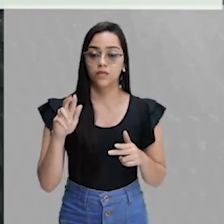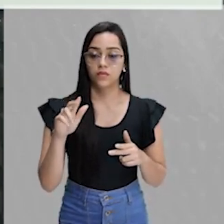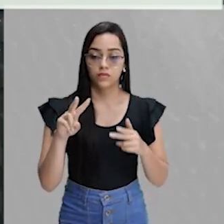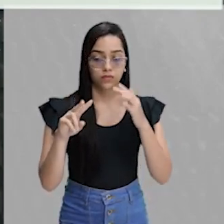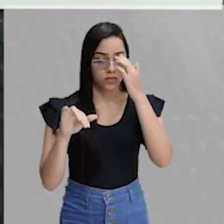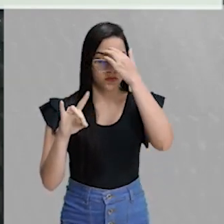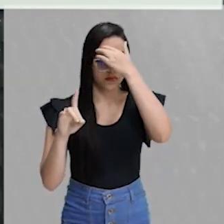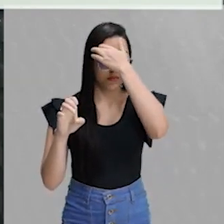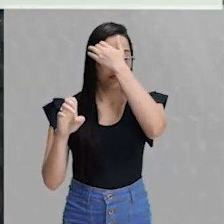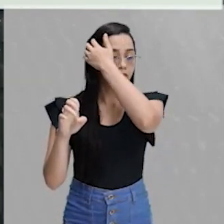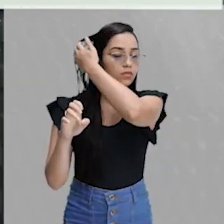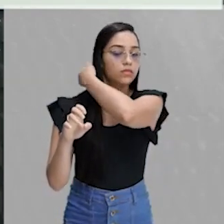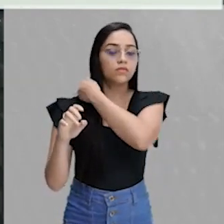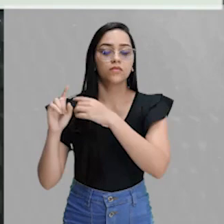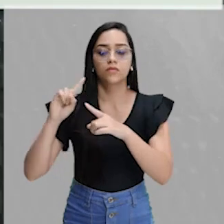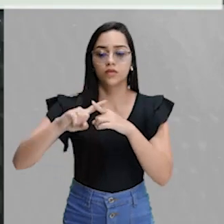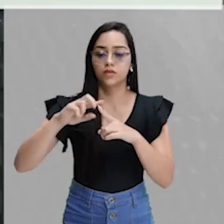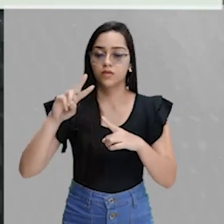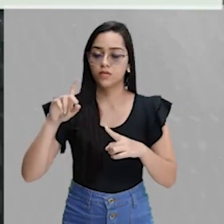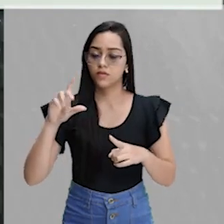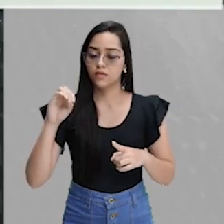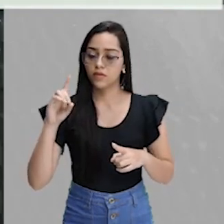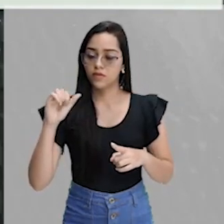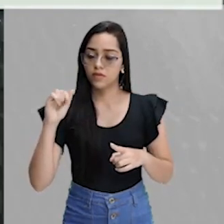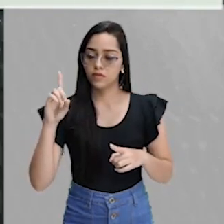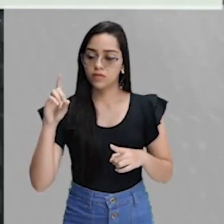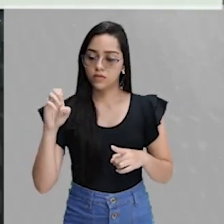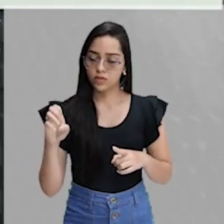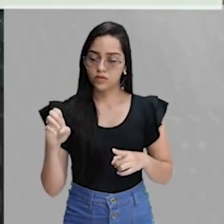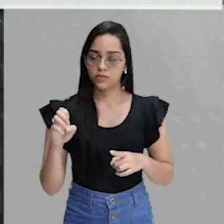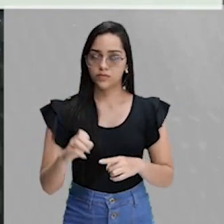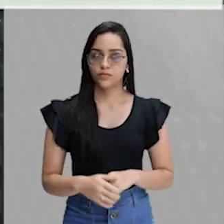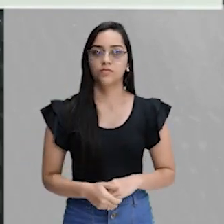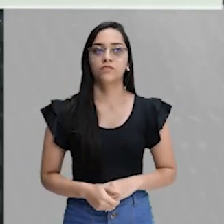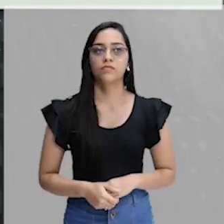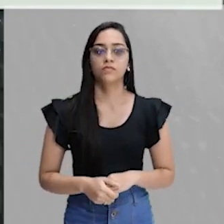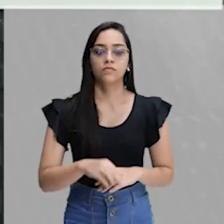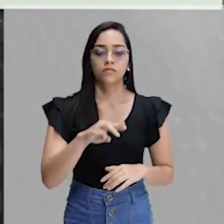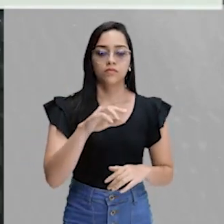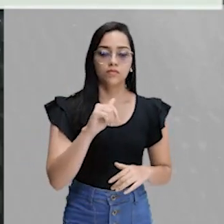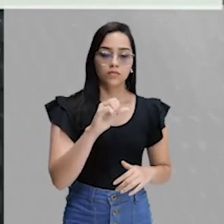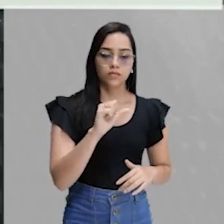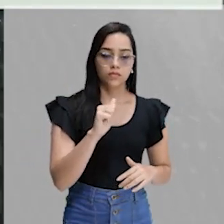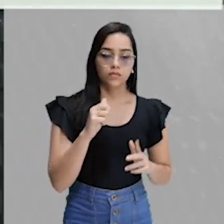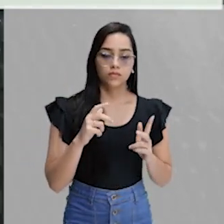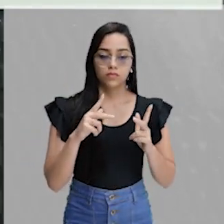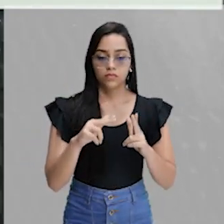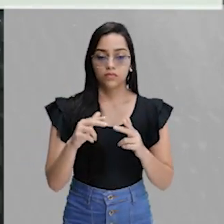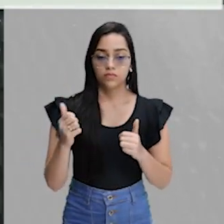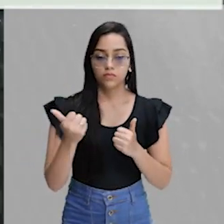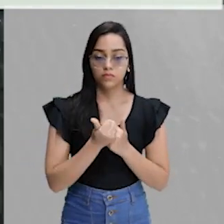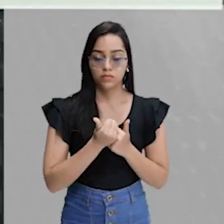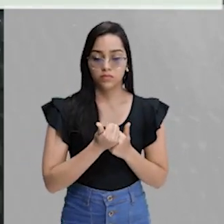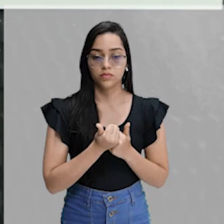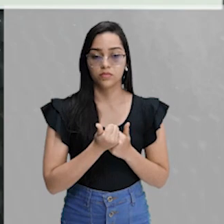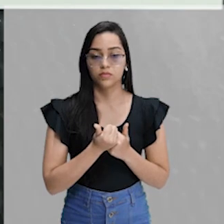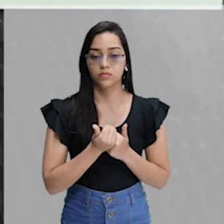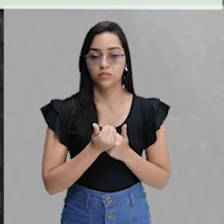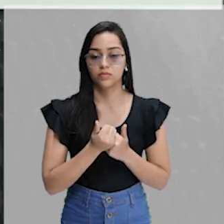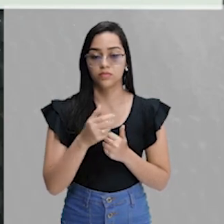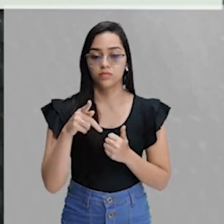gravidade vezes velocidade, ok? Então, massa vai ser igual, vamos substituir os dados, né?